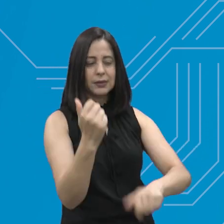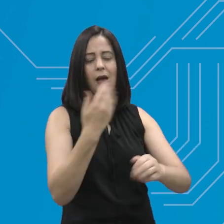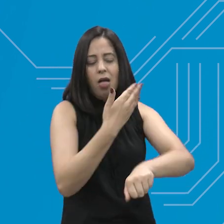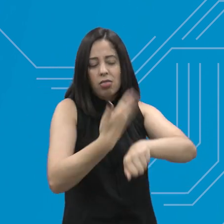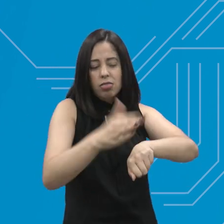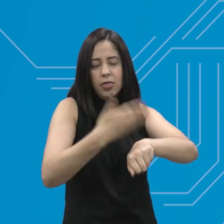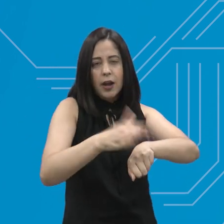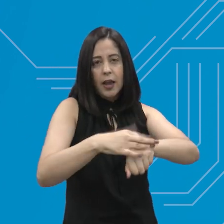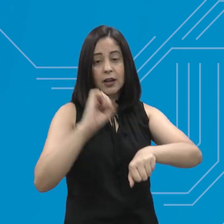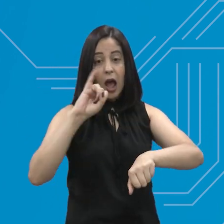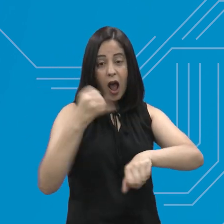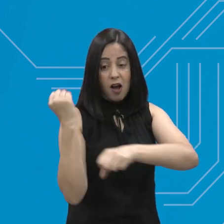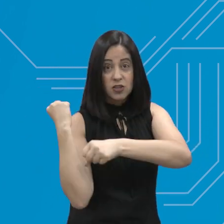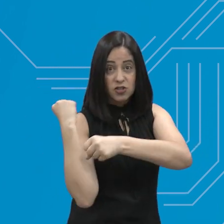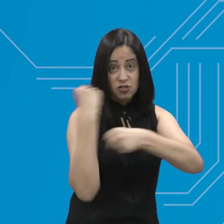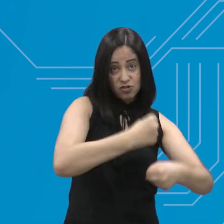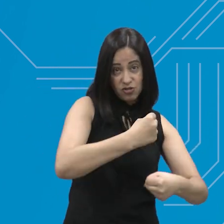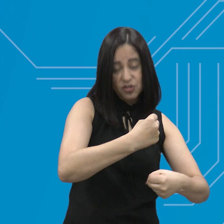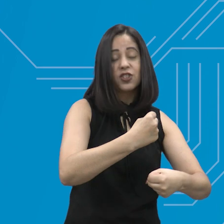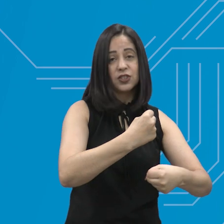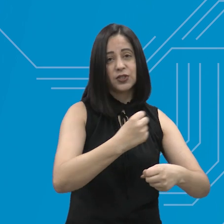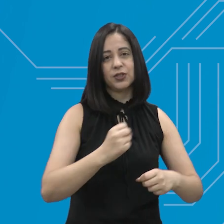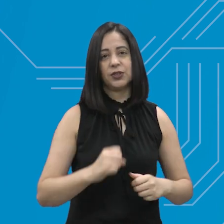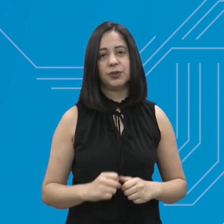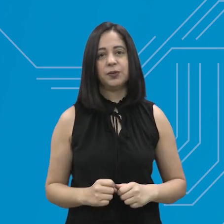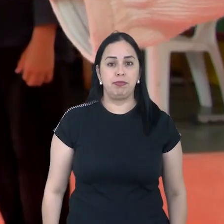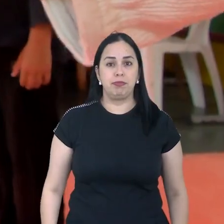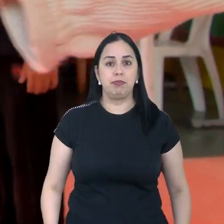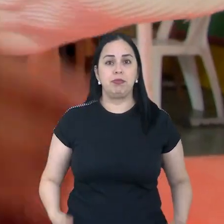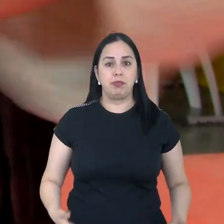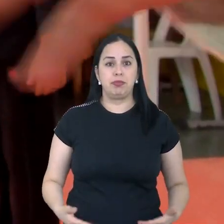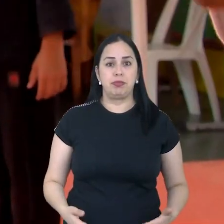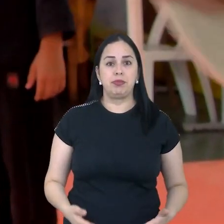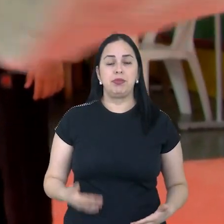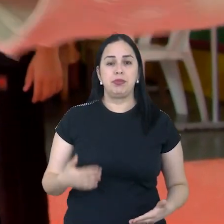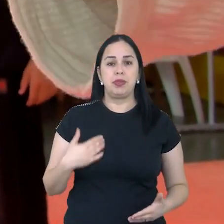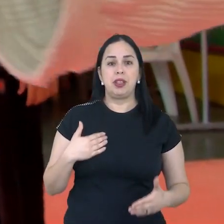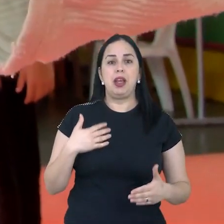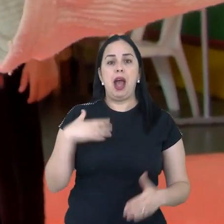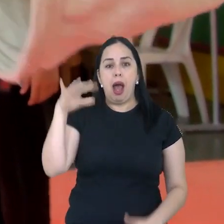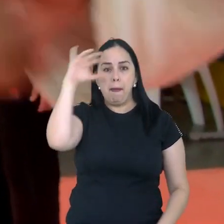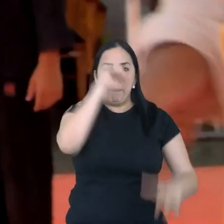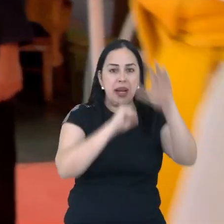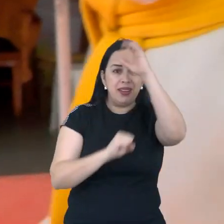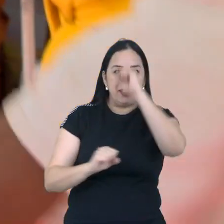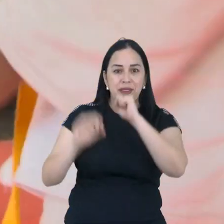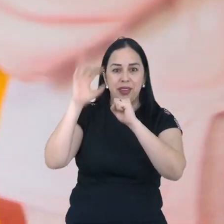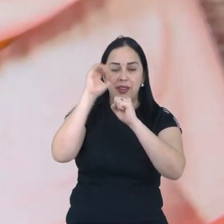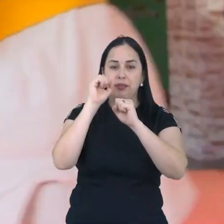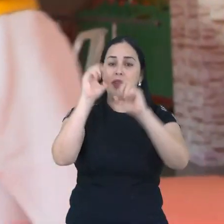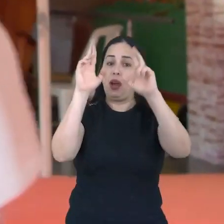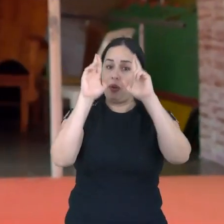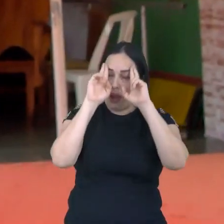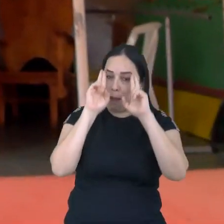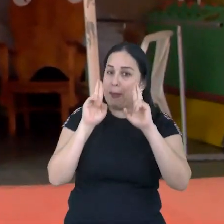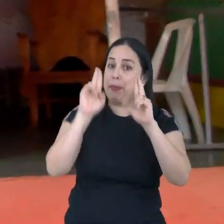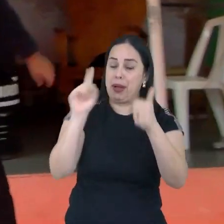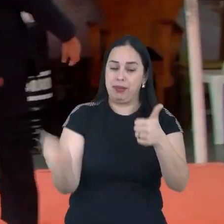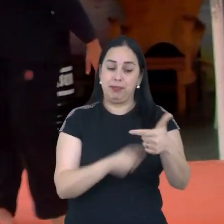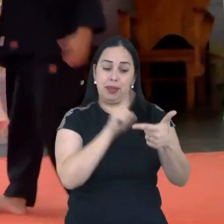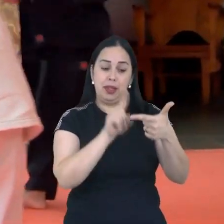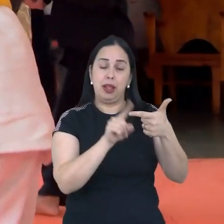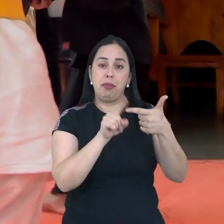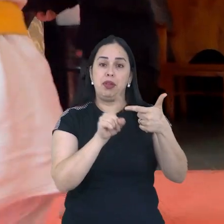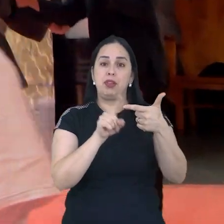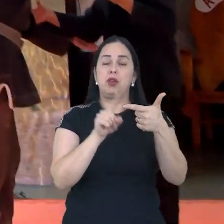programa Ensino do Jiu-Jitsu nas unidades da rede pública. O primeiro movimento aprendido é o de respeito. Depois